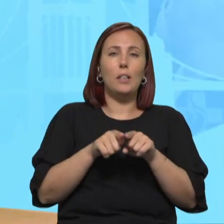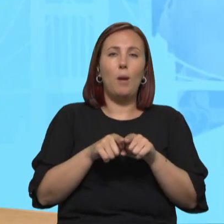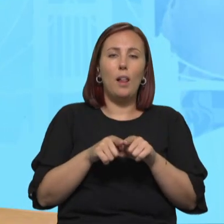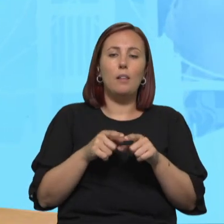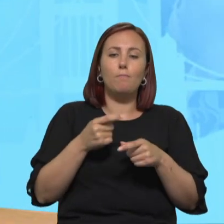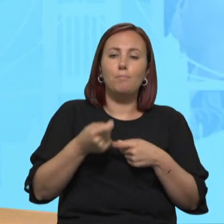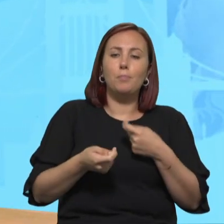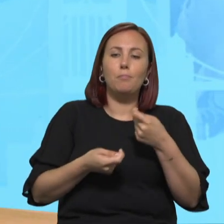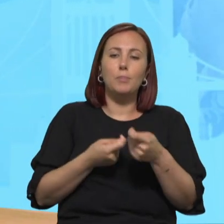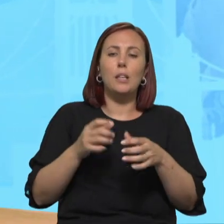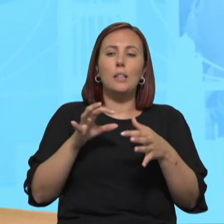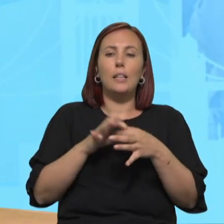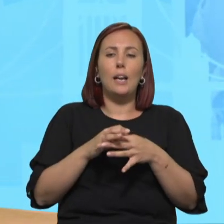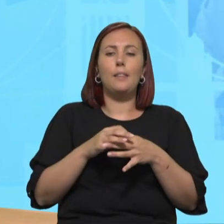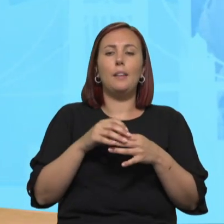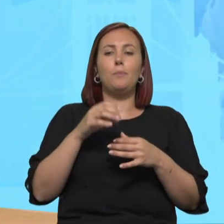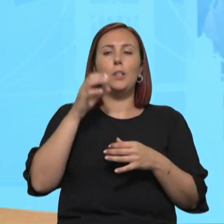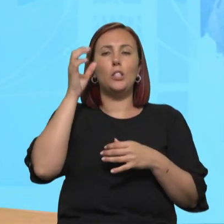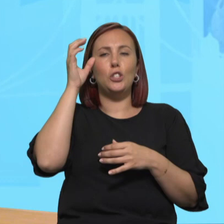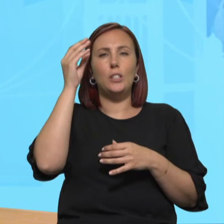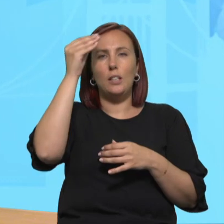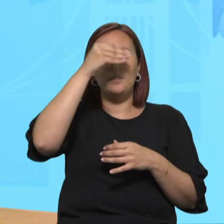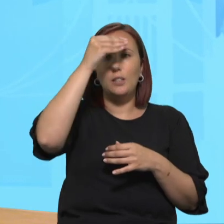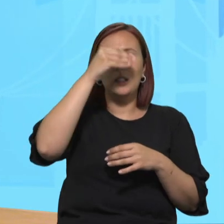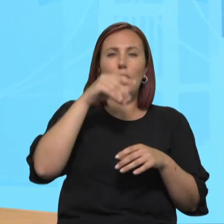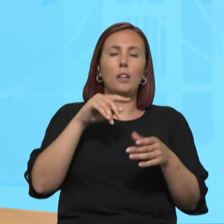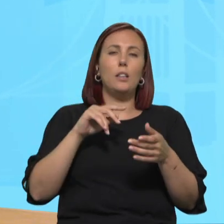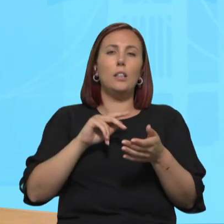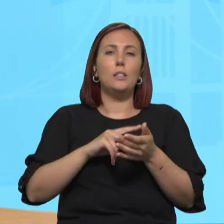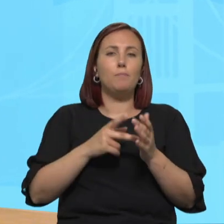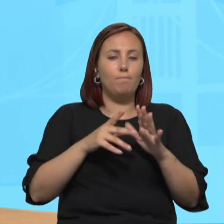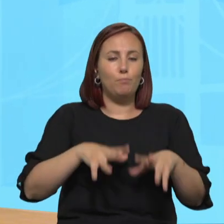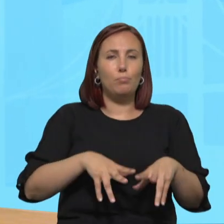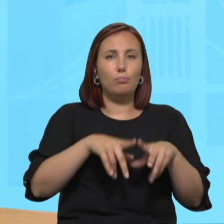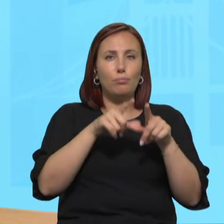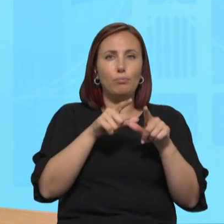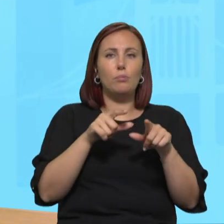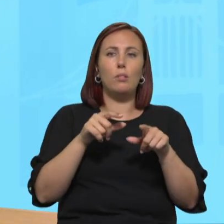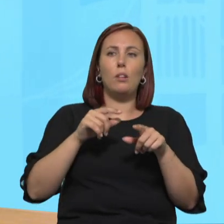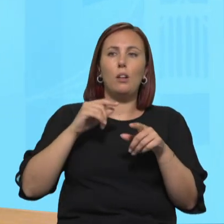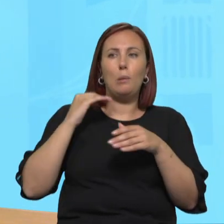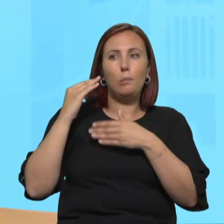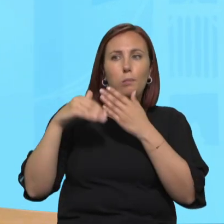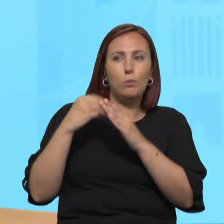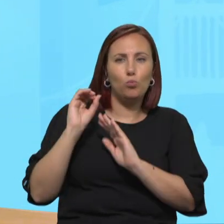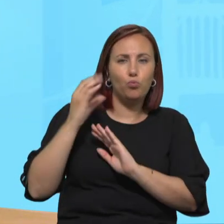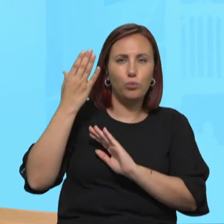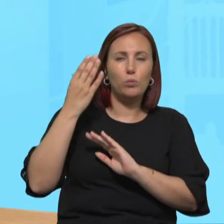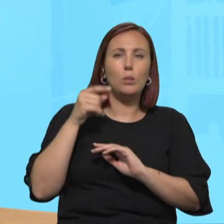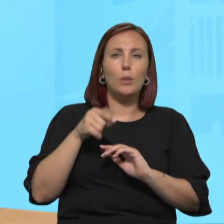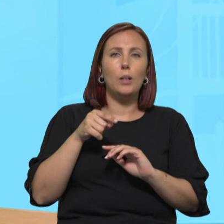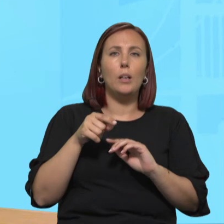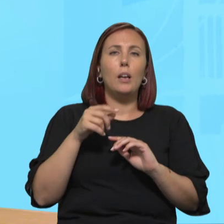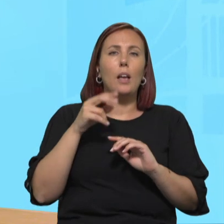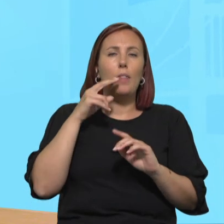de inteligência artificial, de desenvolvimento tecnológico muito avançado e começa-se a